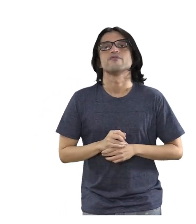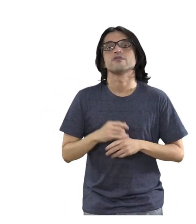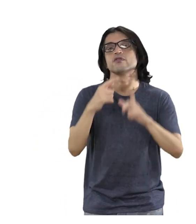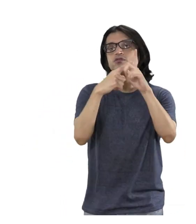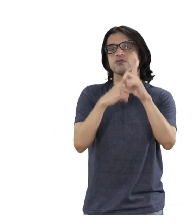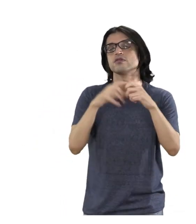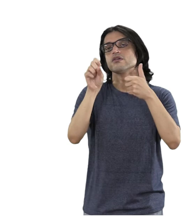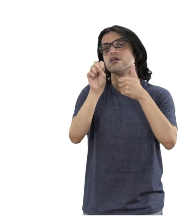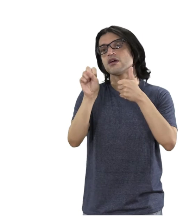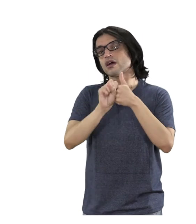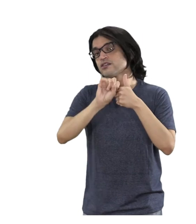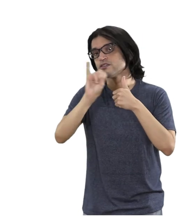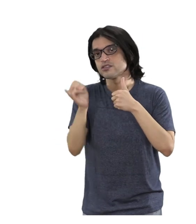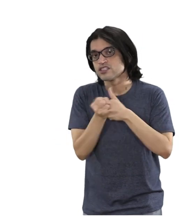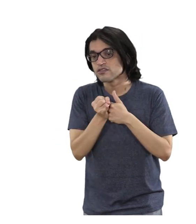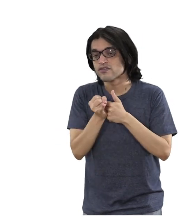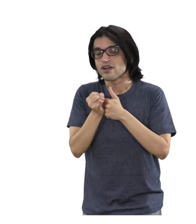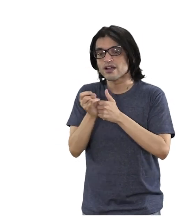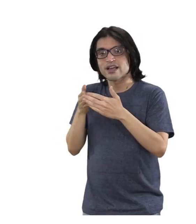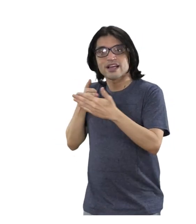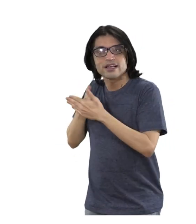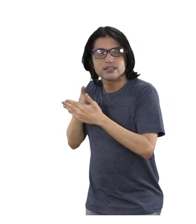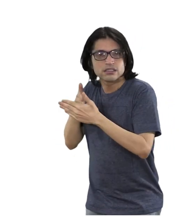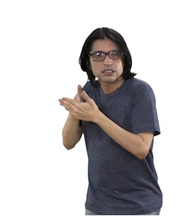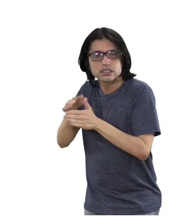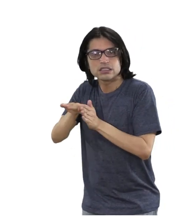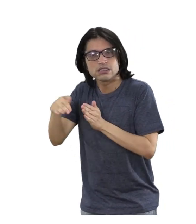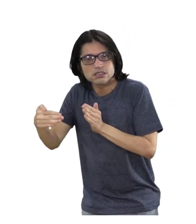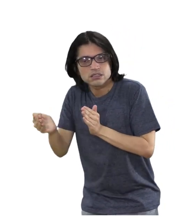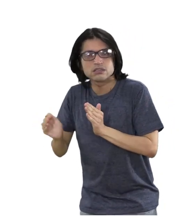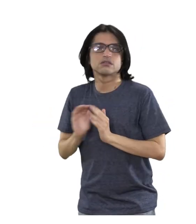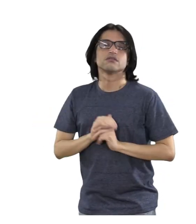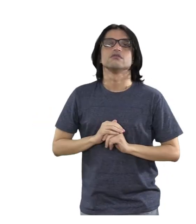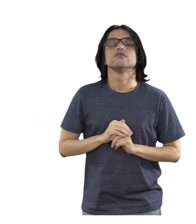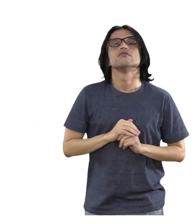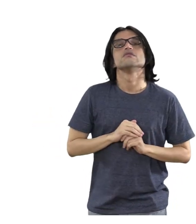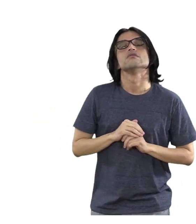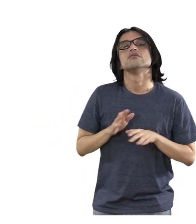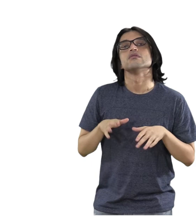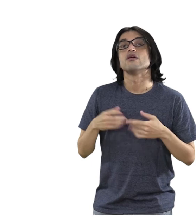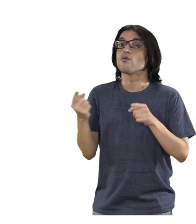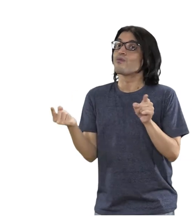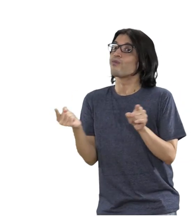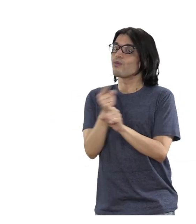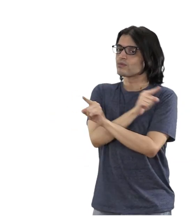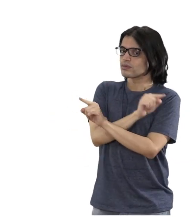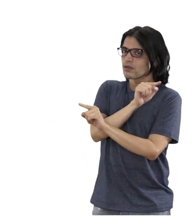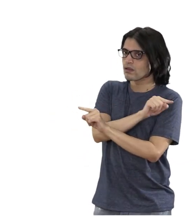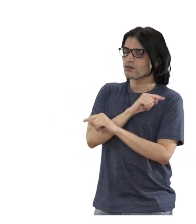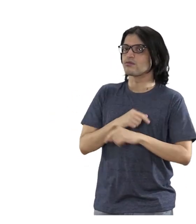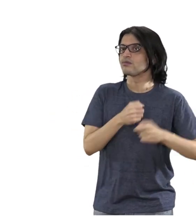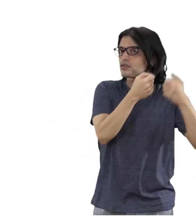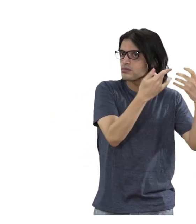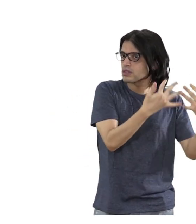Oração subordinada adjetiva restritiva. Ao contrário das orações explicativas,